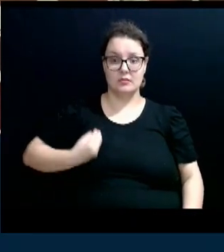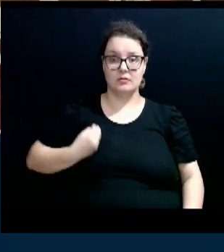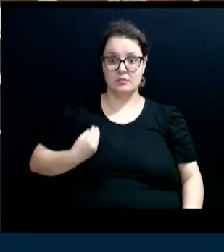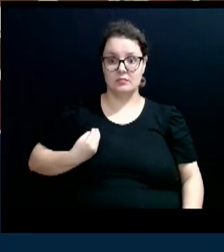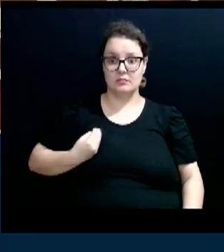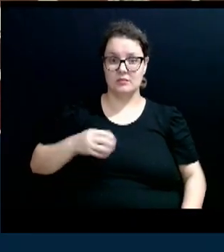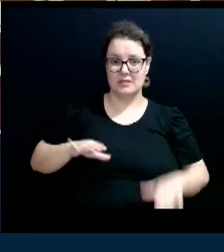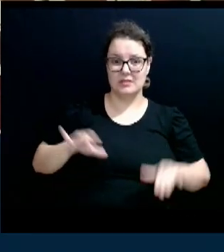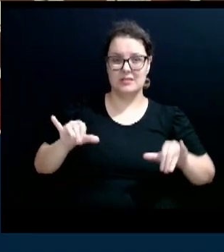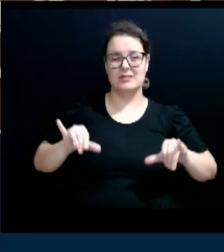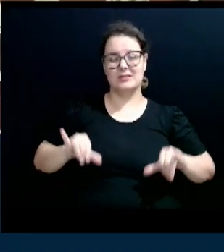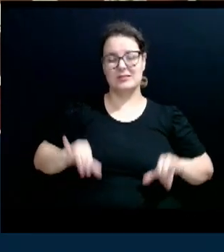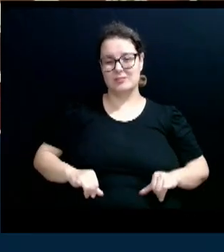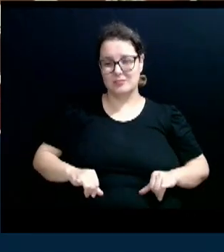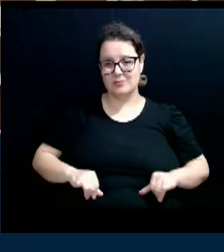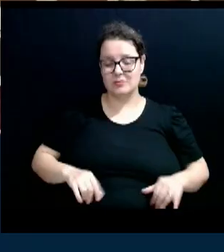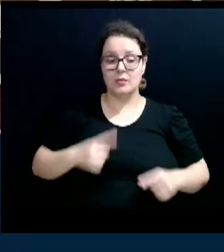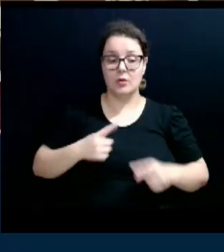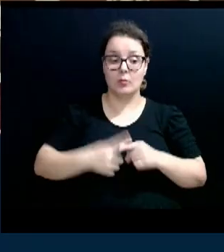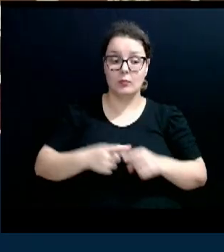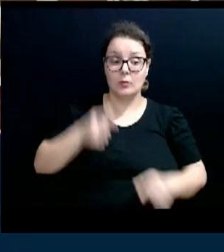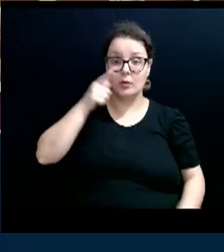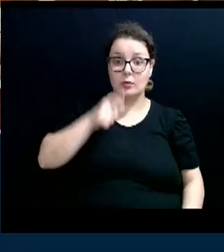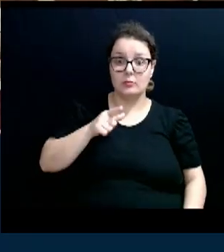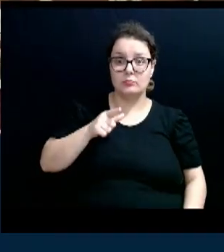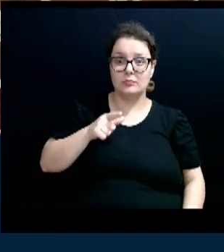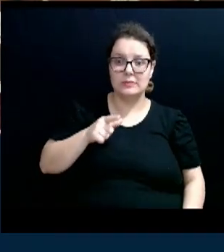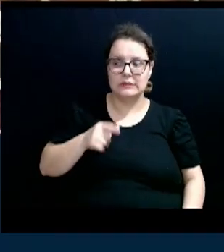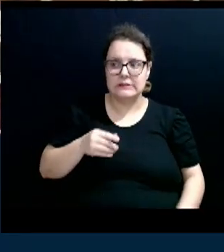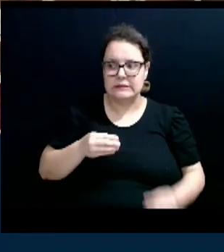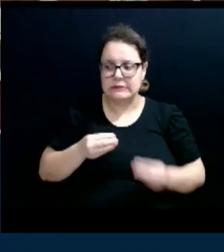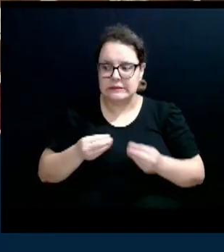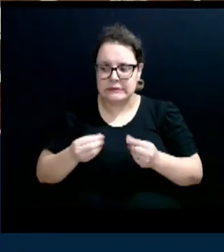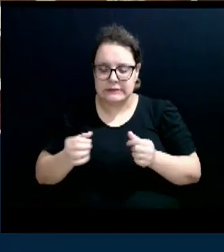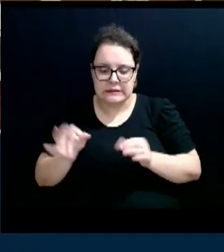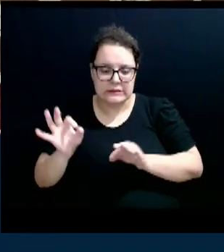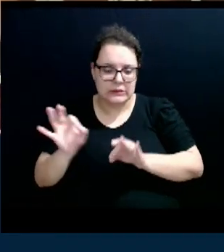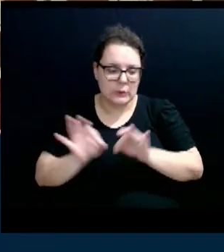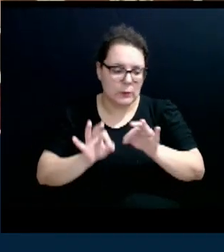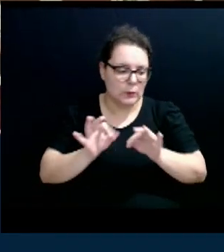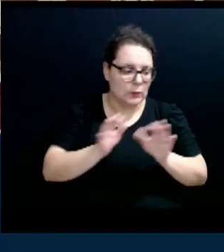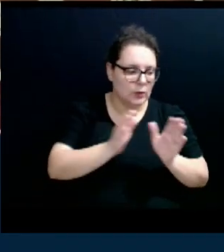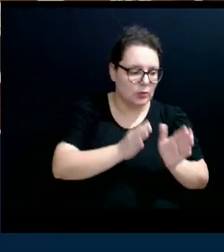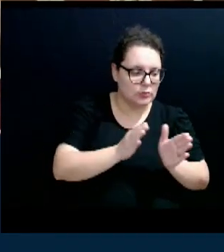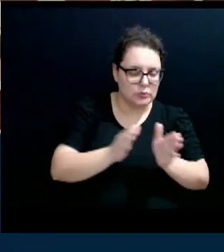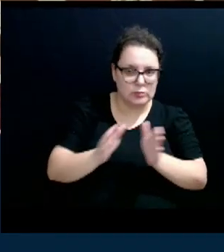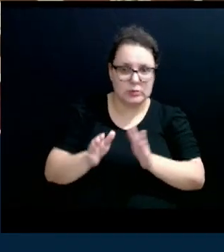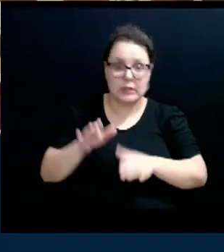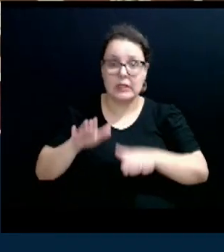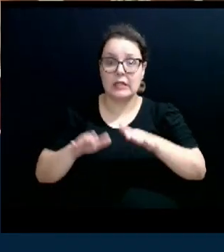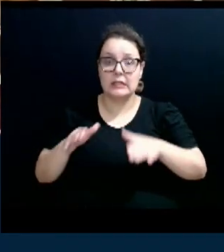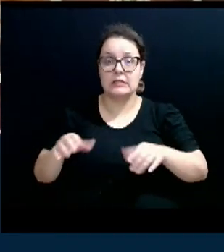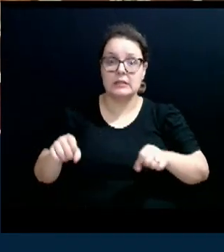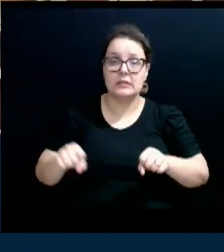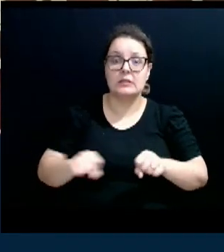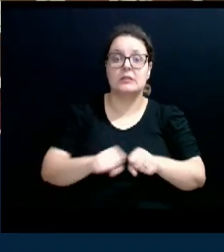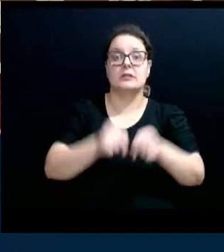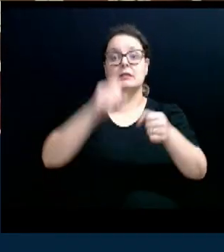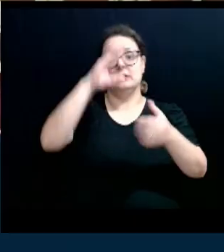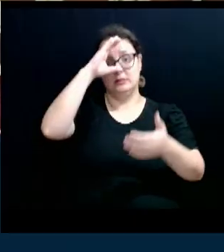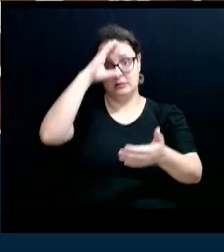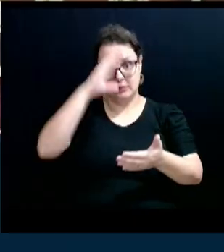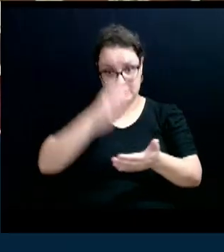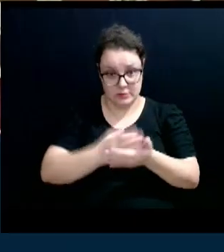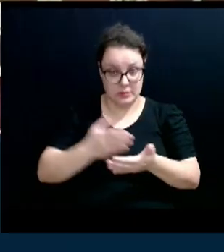você consegue filtrar, você consegue organizar, você consegue, de repente, quebrar as crenças limitantes que a